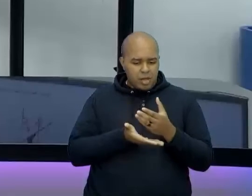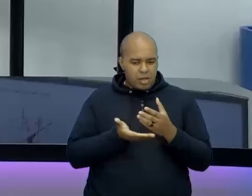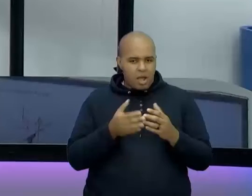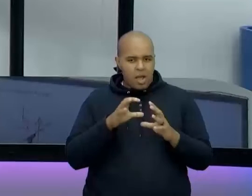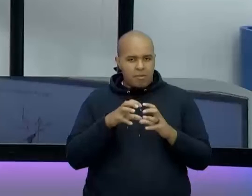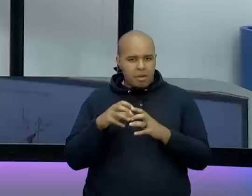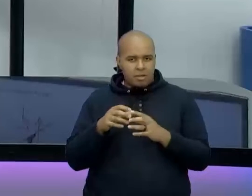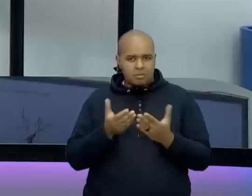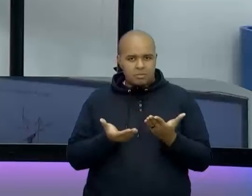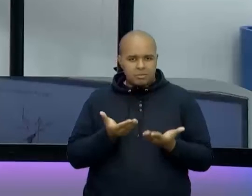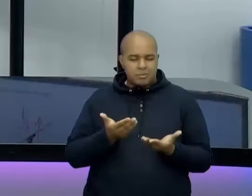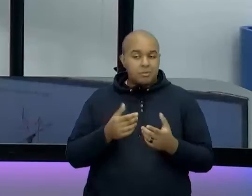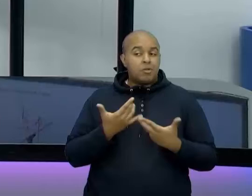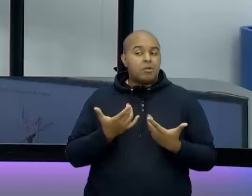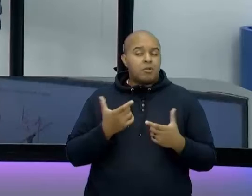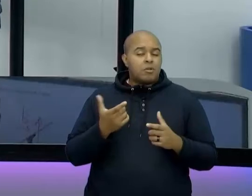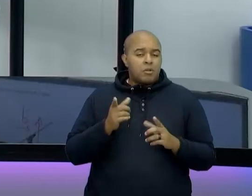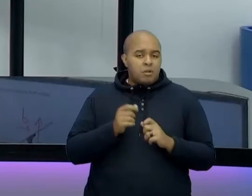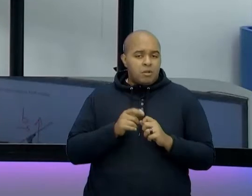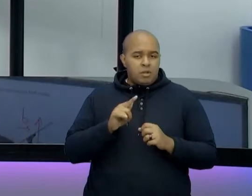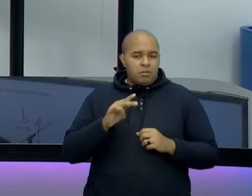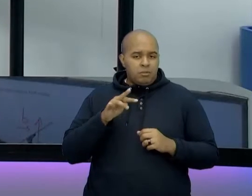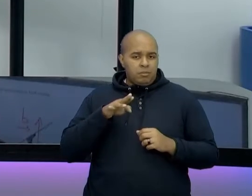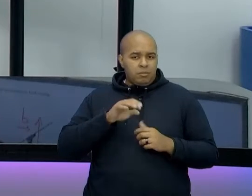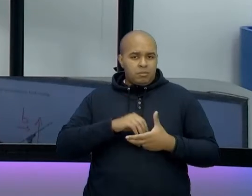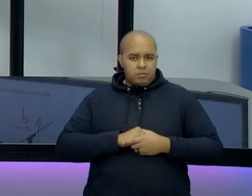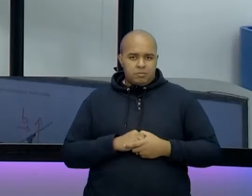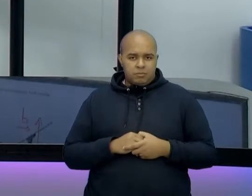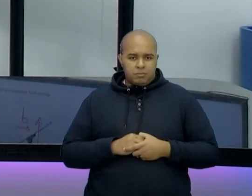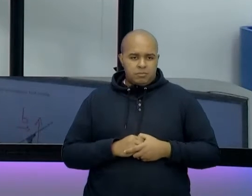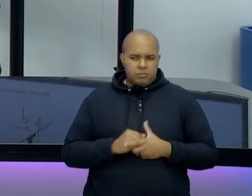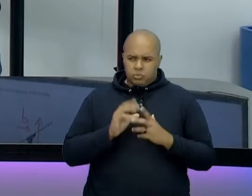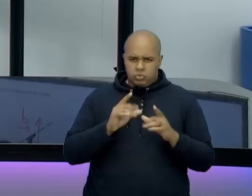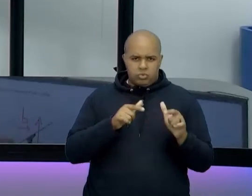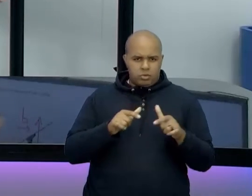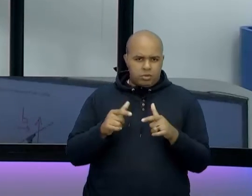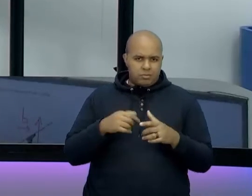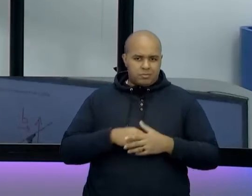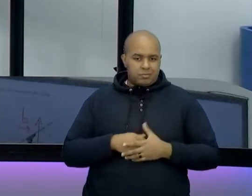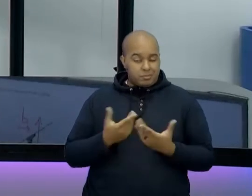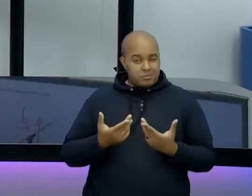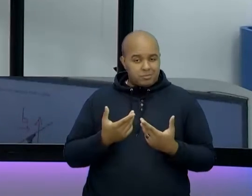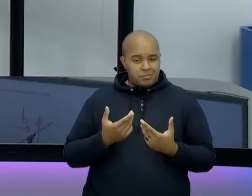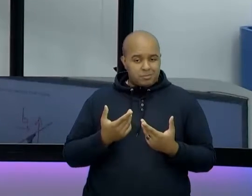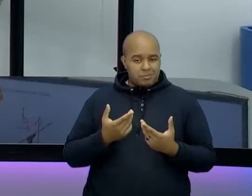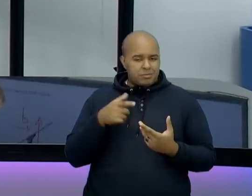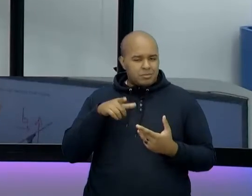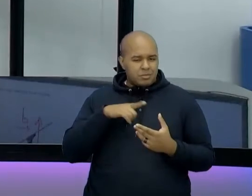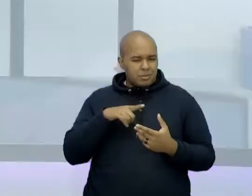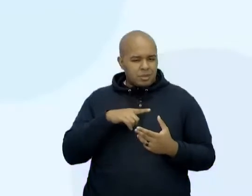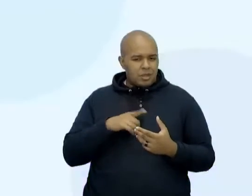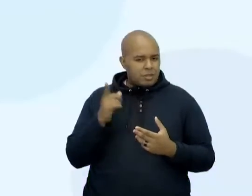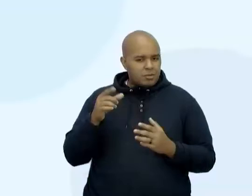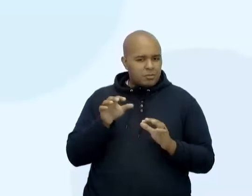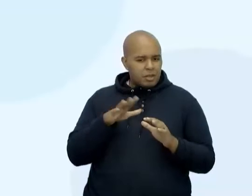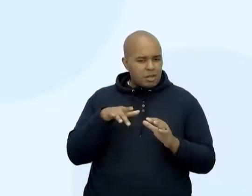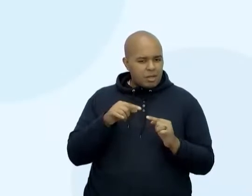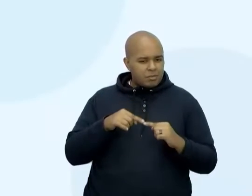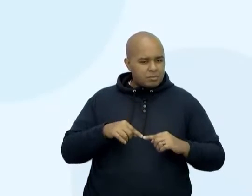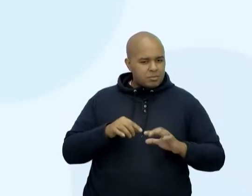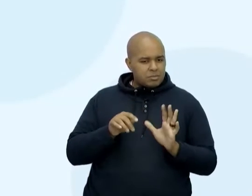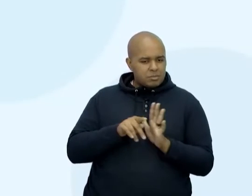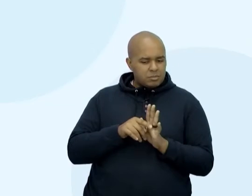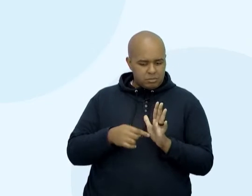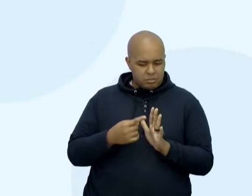massa, o centro de gravidade. Onde está a gravidade? Em todos os lugares. Em todos os lugares. Então, existe aqui uma região